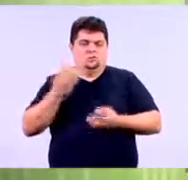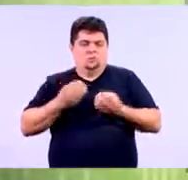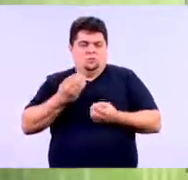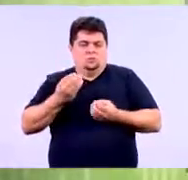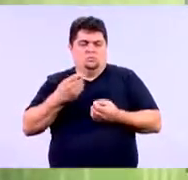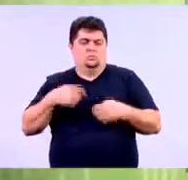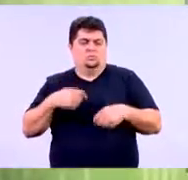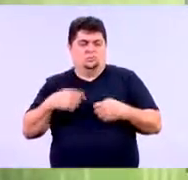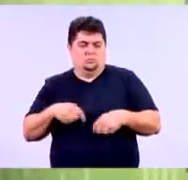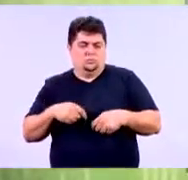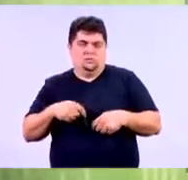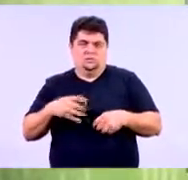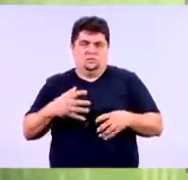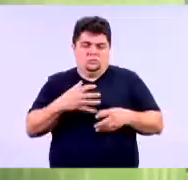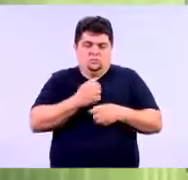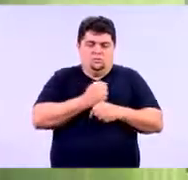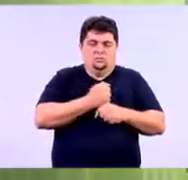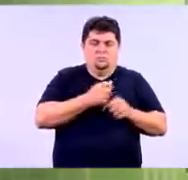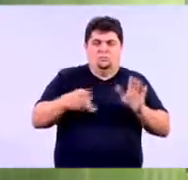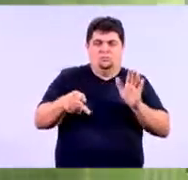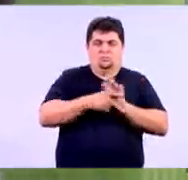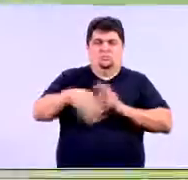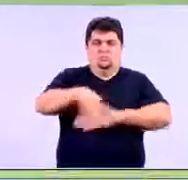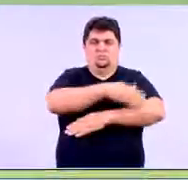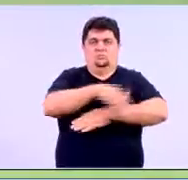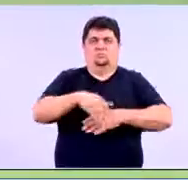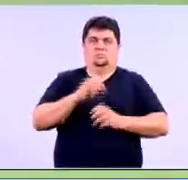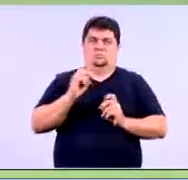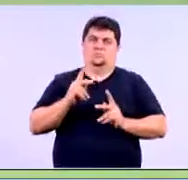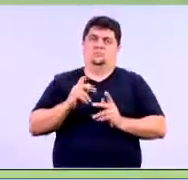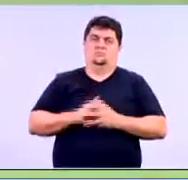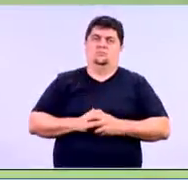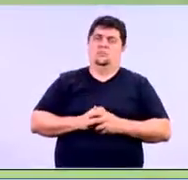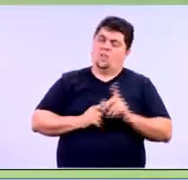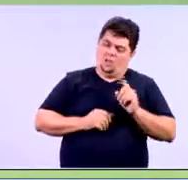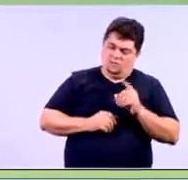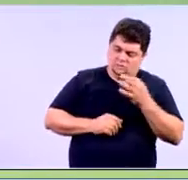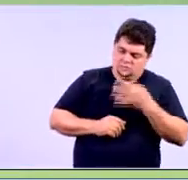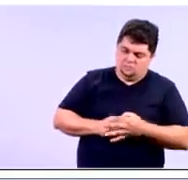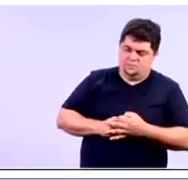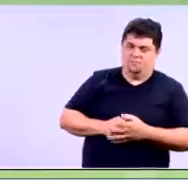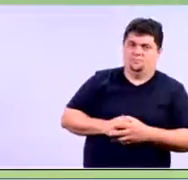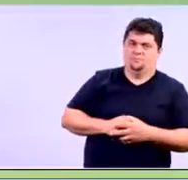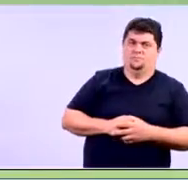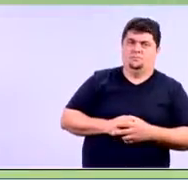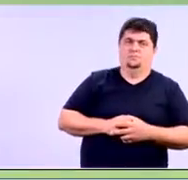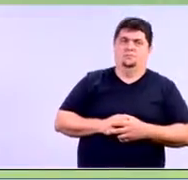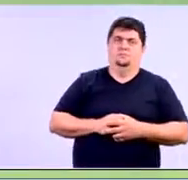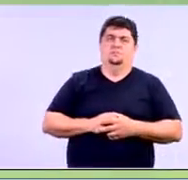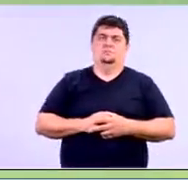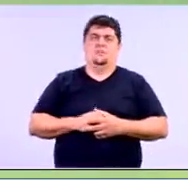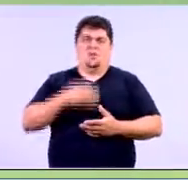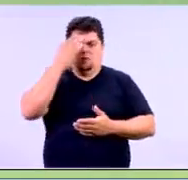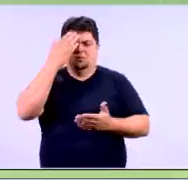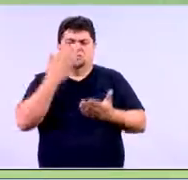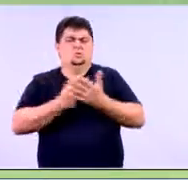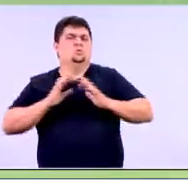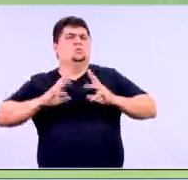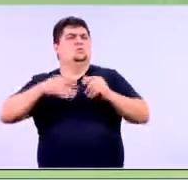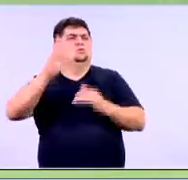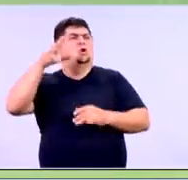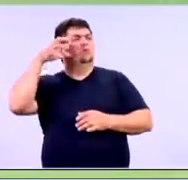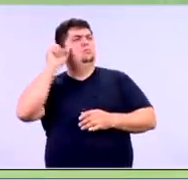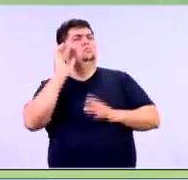valor ao seu imóvel. Certo, professor? É isso aí, professor. E olha, eu acredito que todos já ouviram